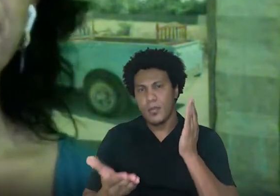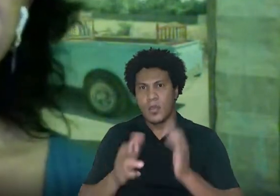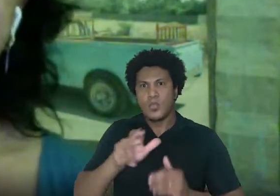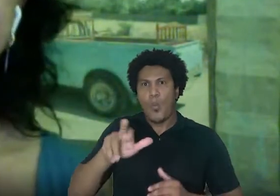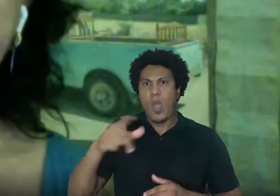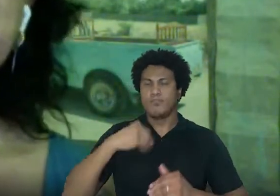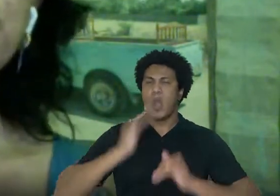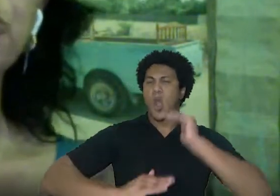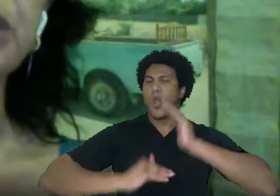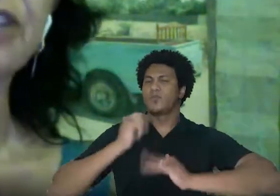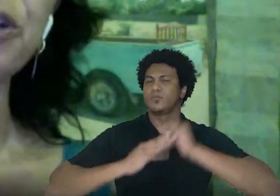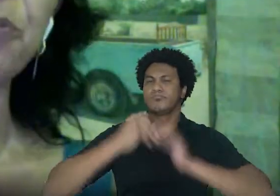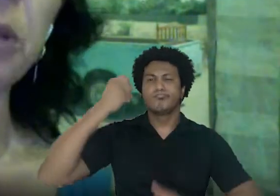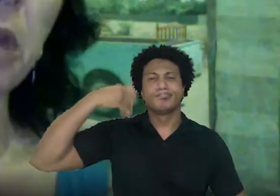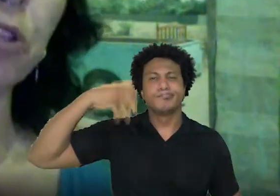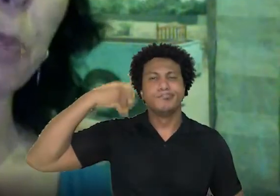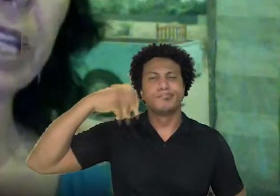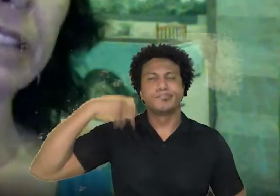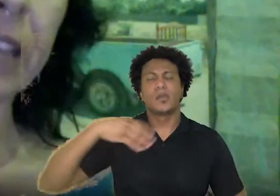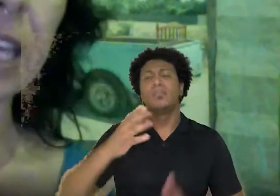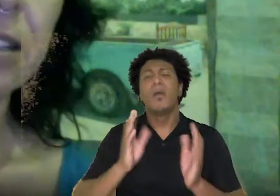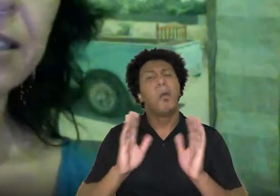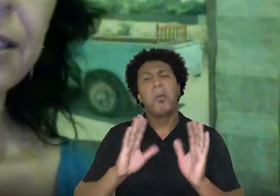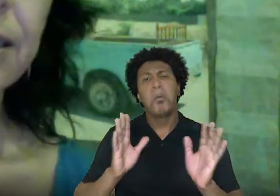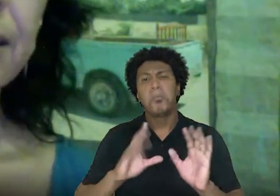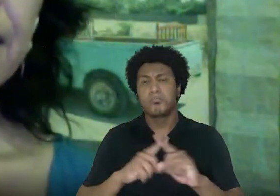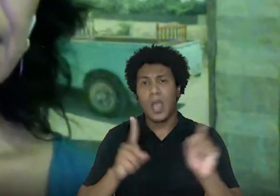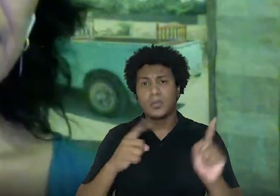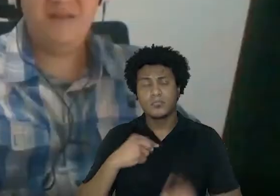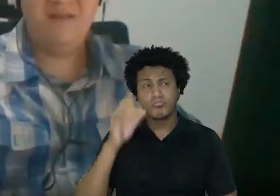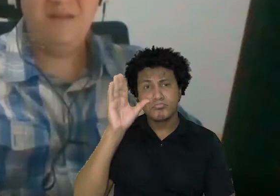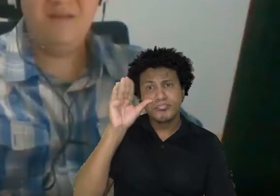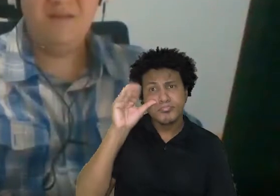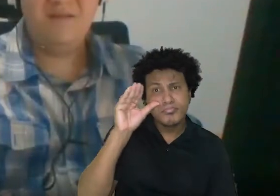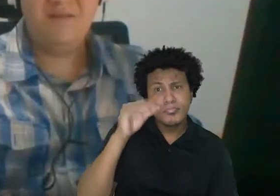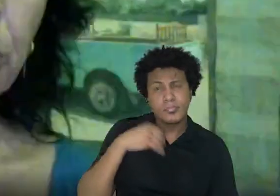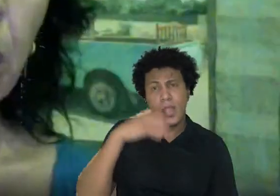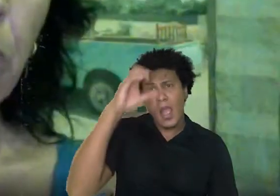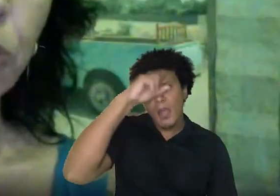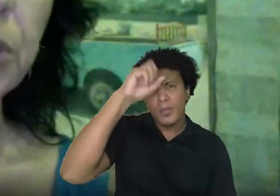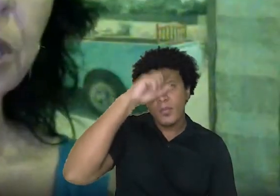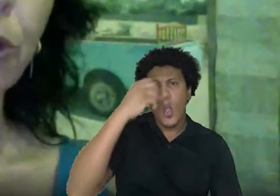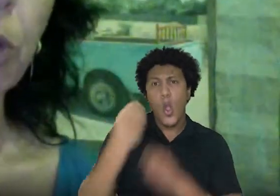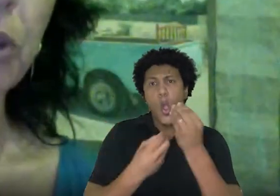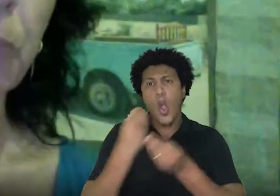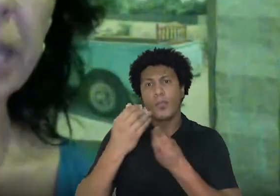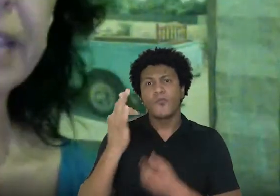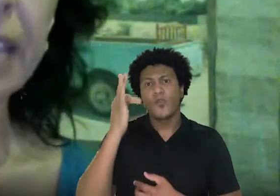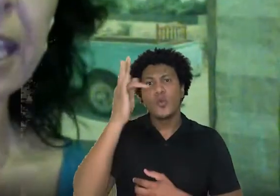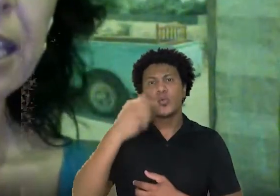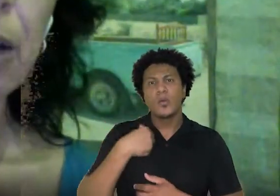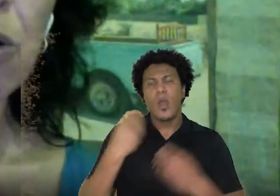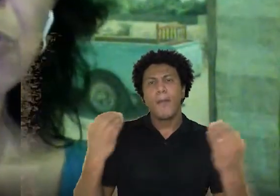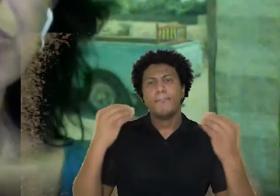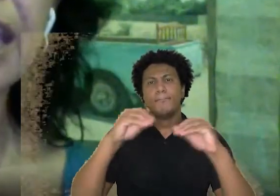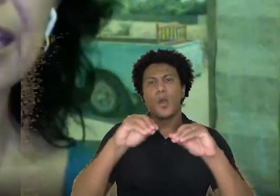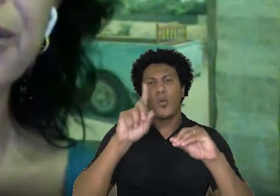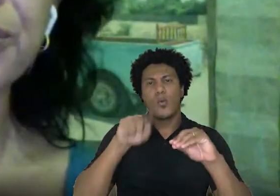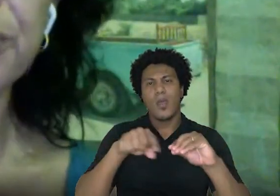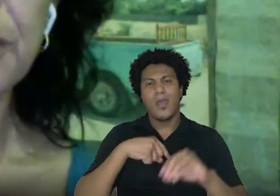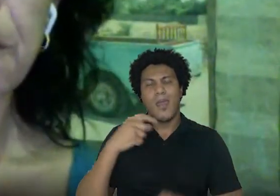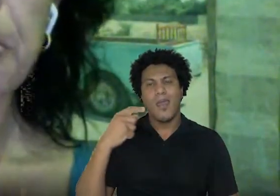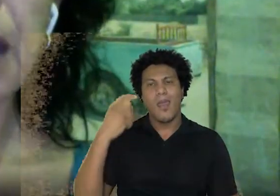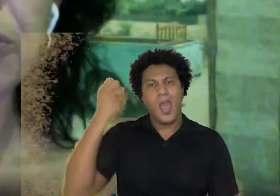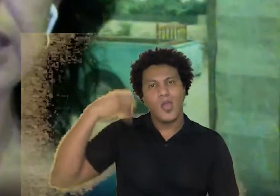é você perder a oportunidade, primeiro, de aprender. Uhum. Não para você se tornar um audioescritor, mas de aprender como que é